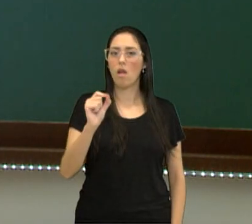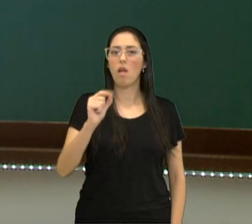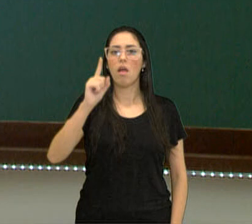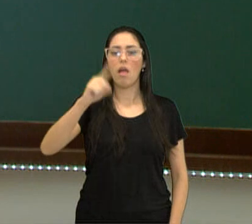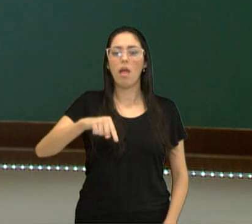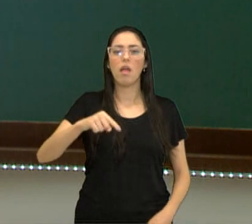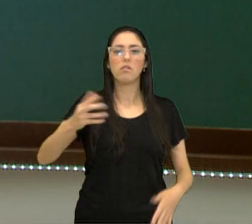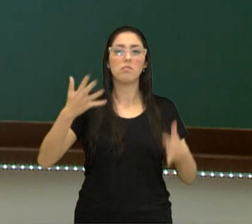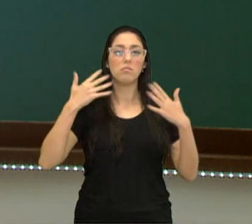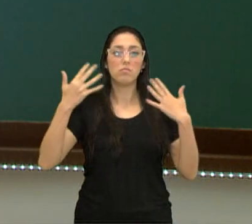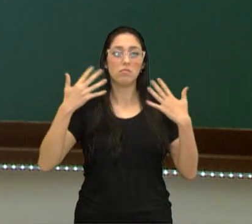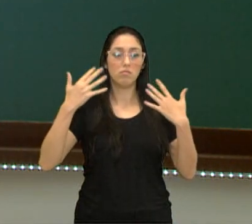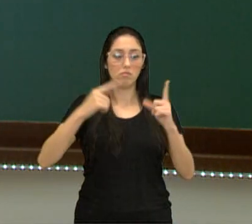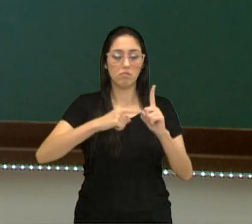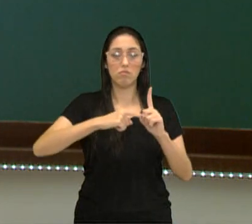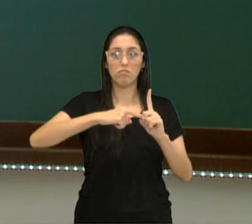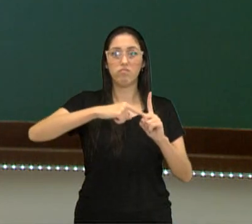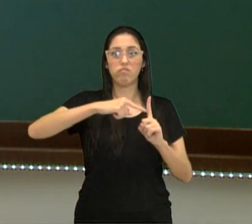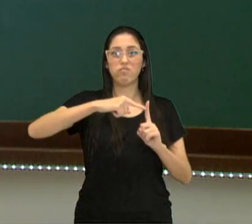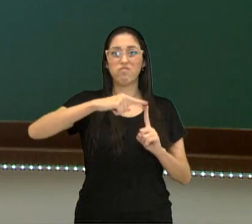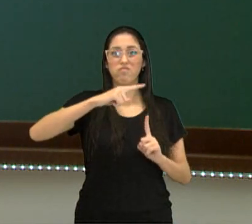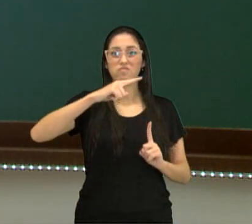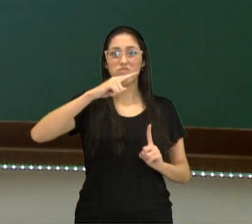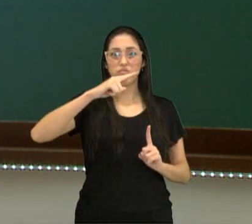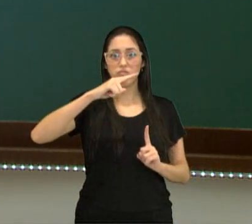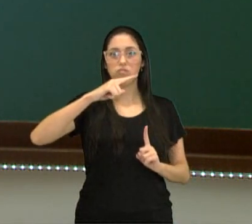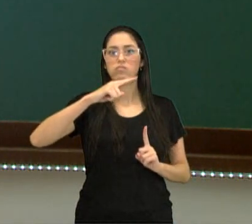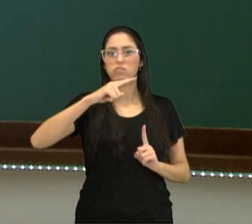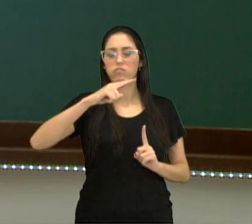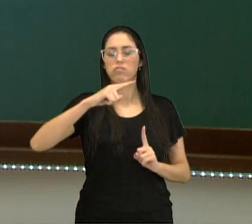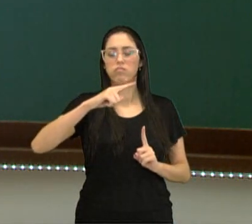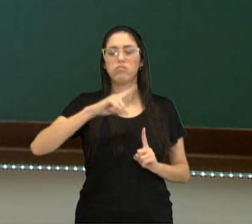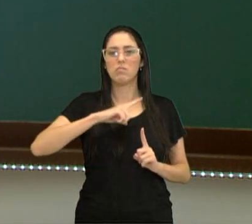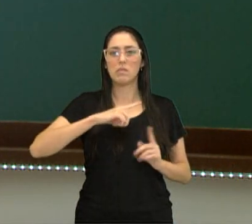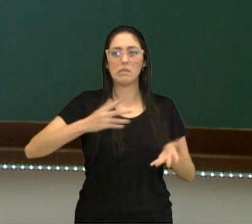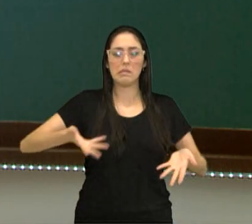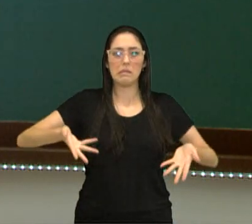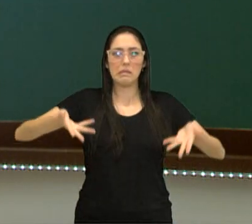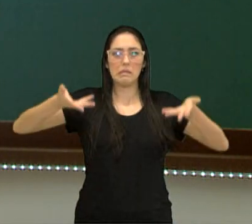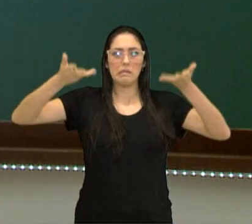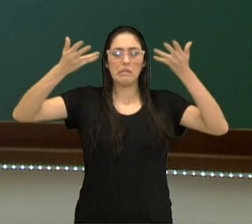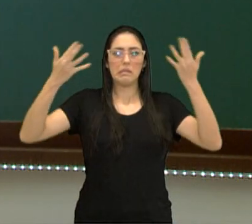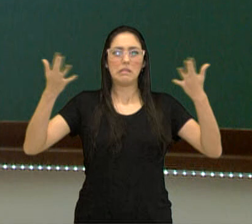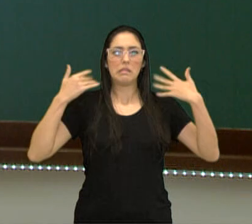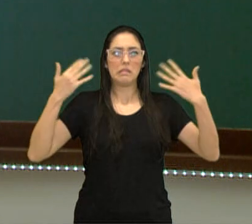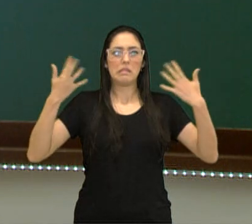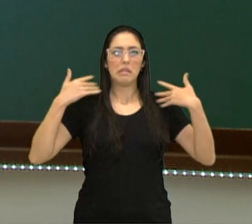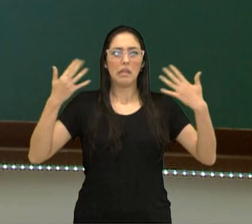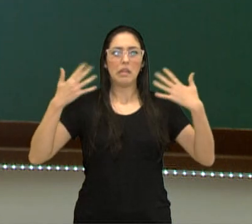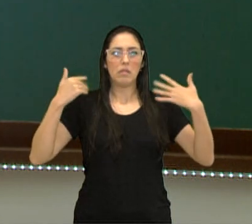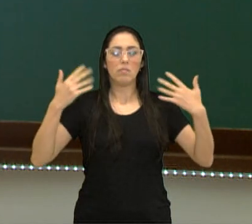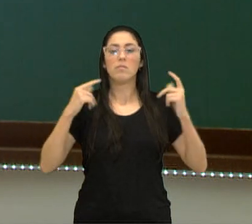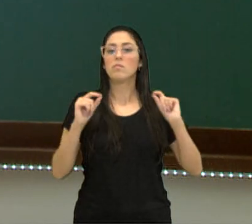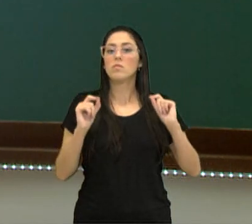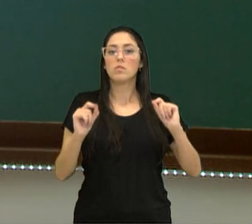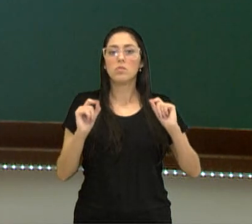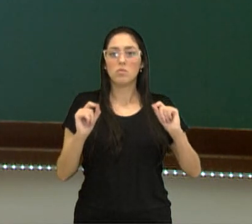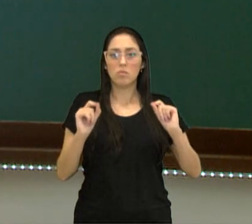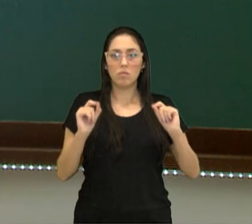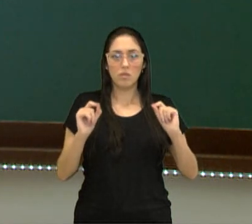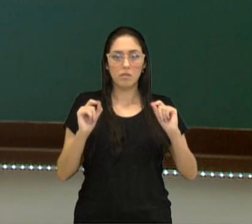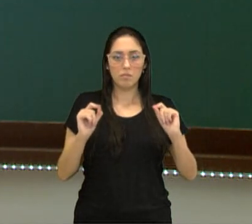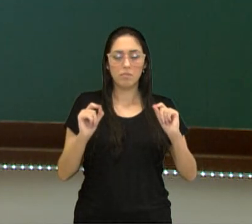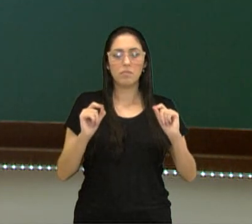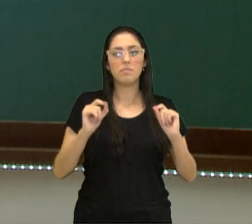da temperatura média do nosso planeta. E esse aumento da temperatura média do nosso planeta pode